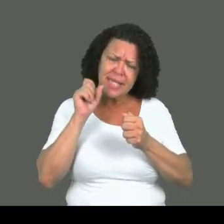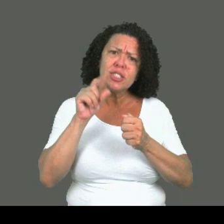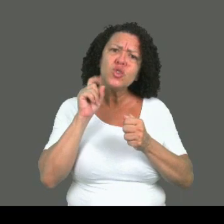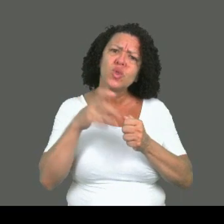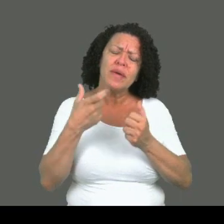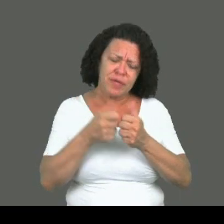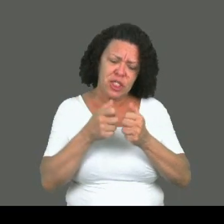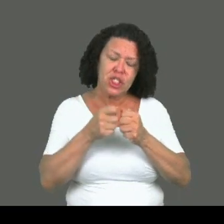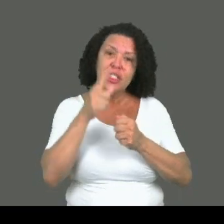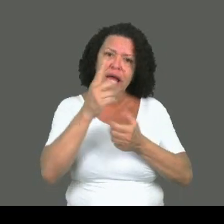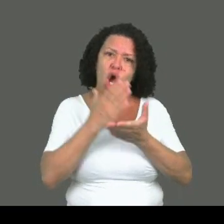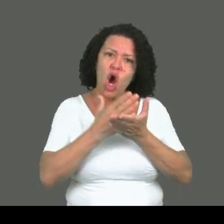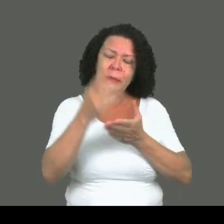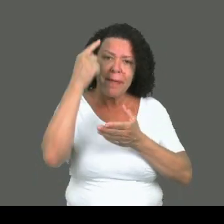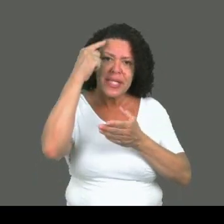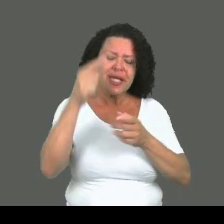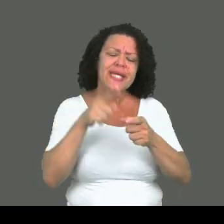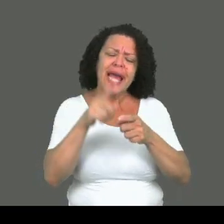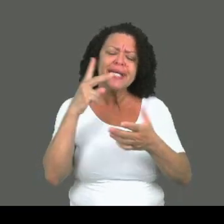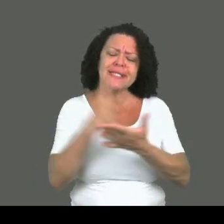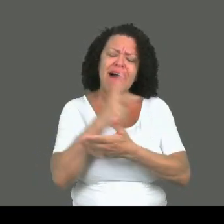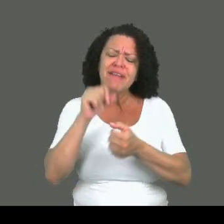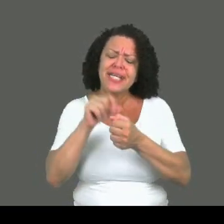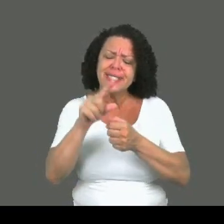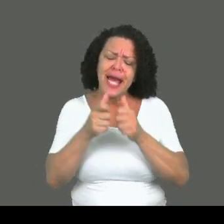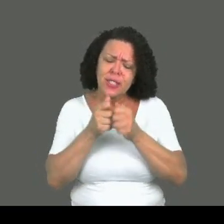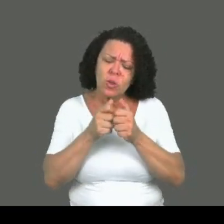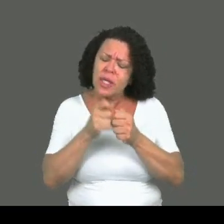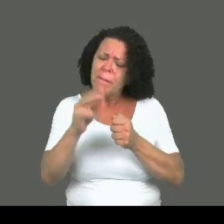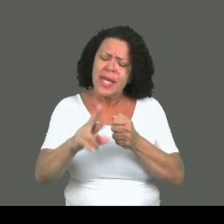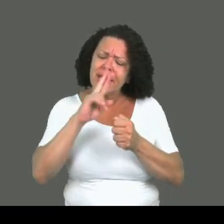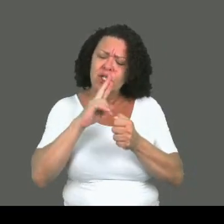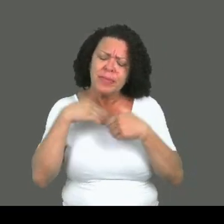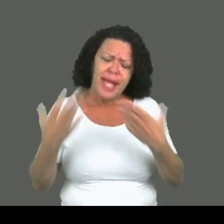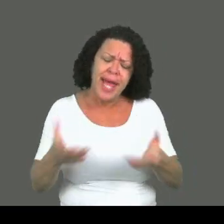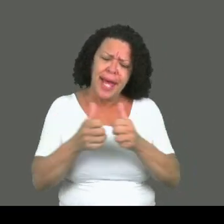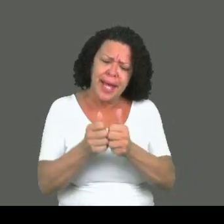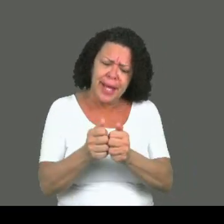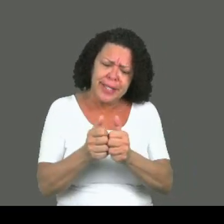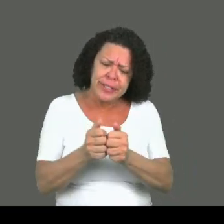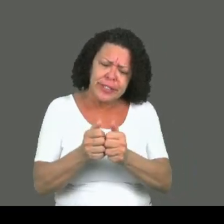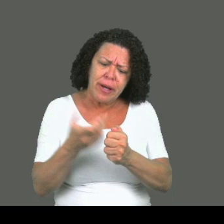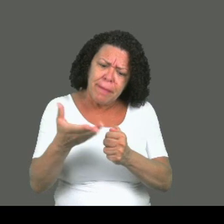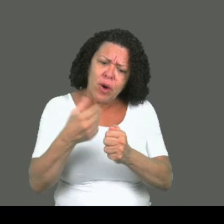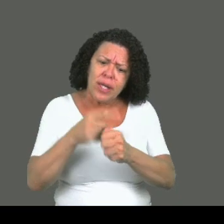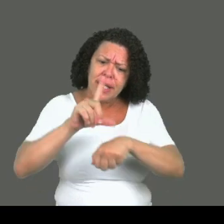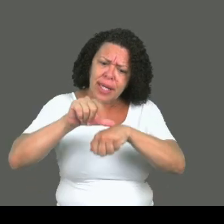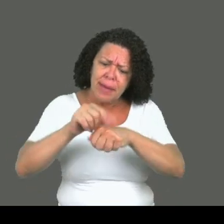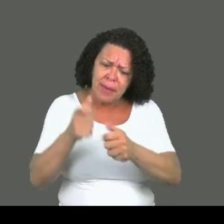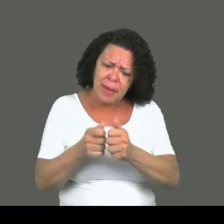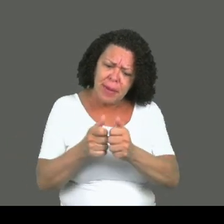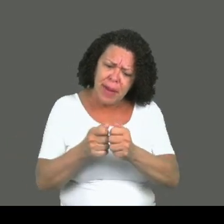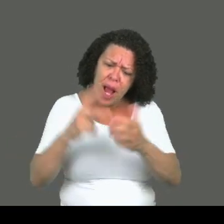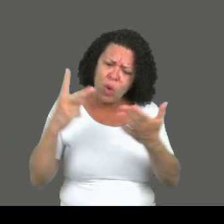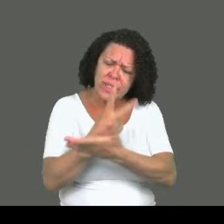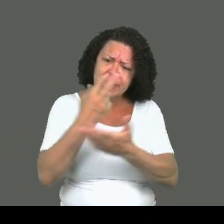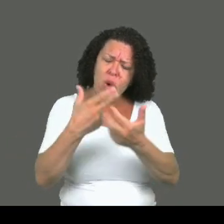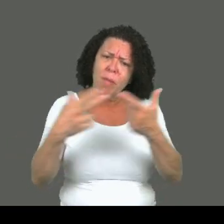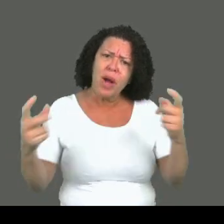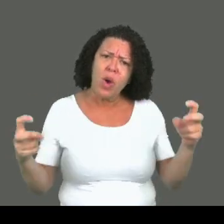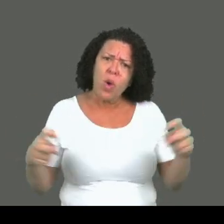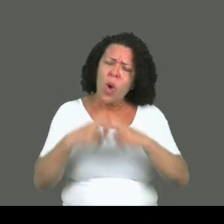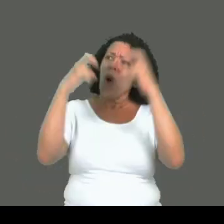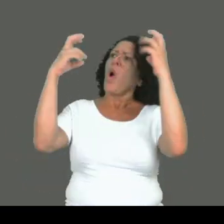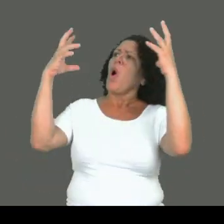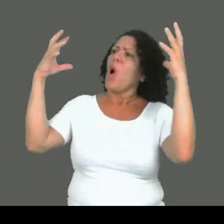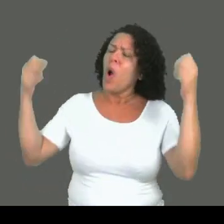gente já começa a imaginar mil situações, porque não quer me responder, ou porque aconteceu algum acidente, o